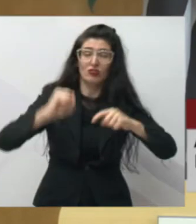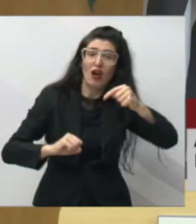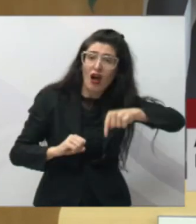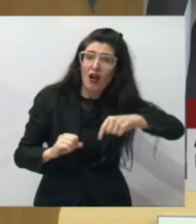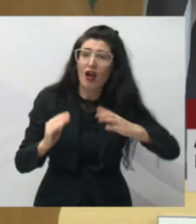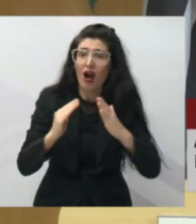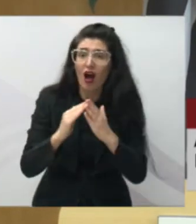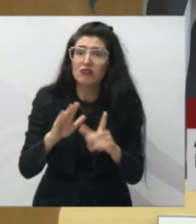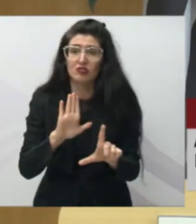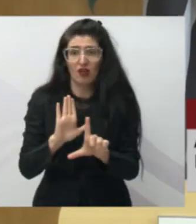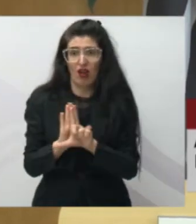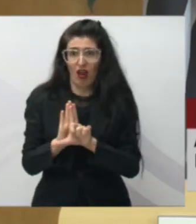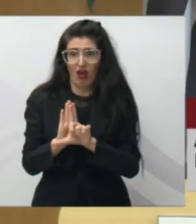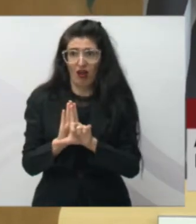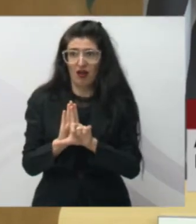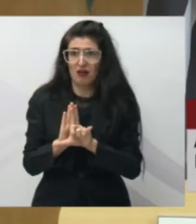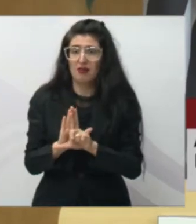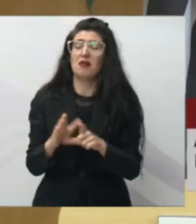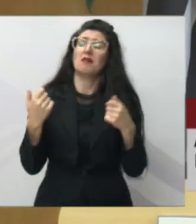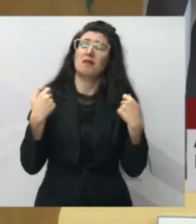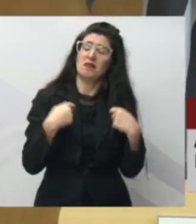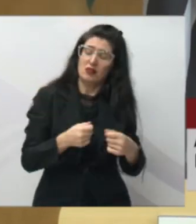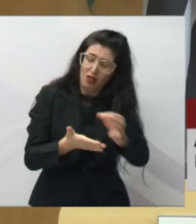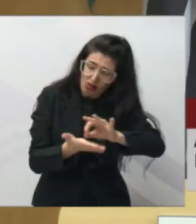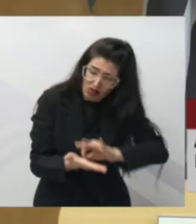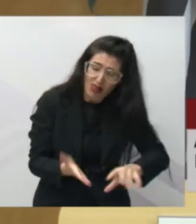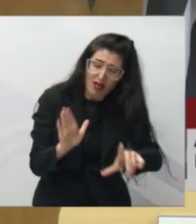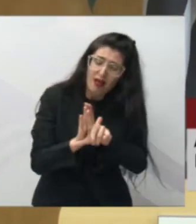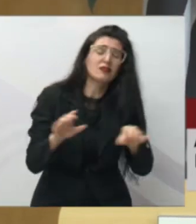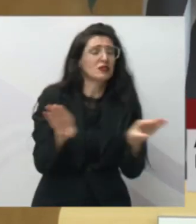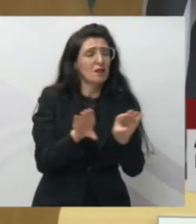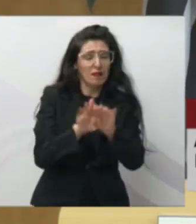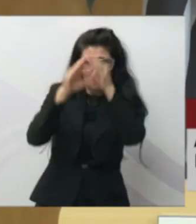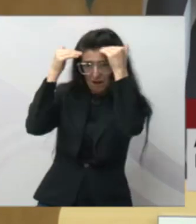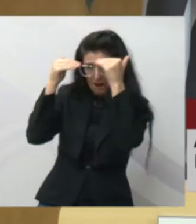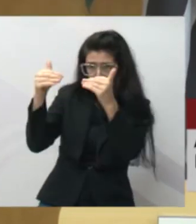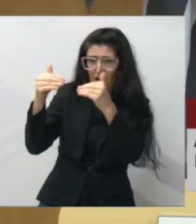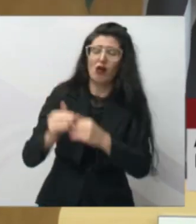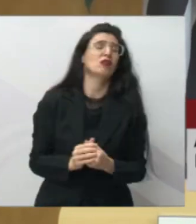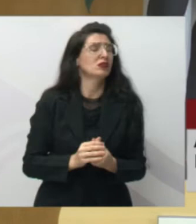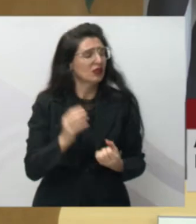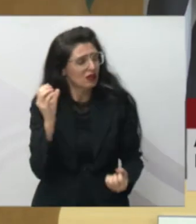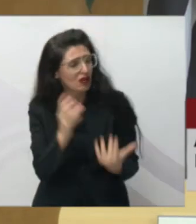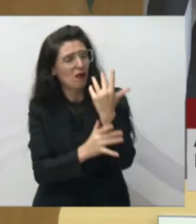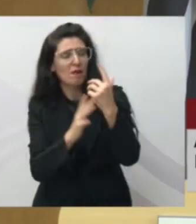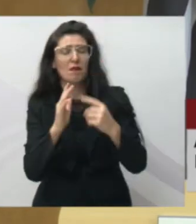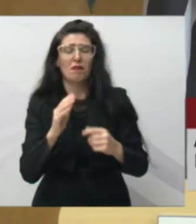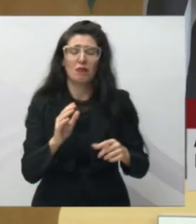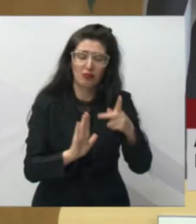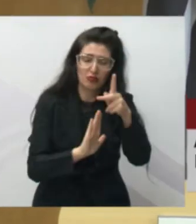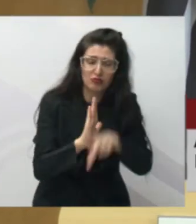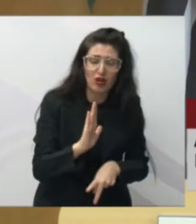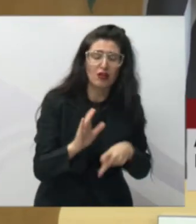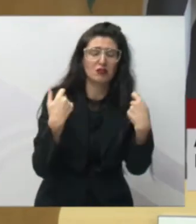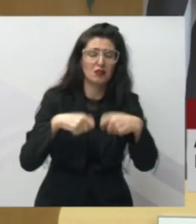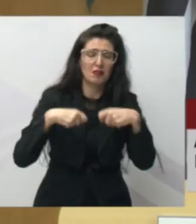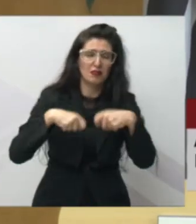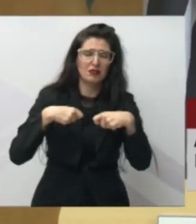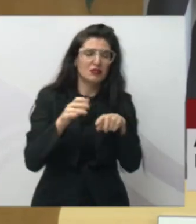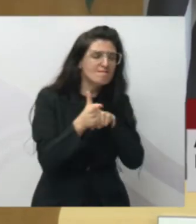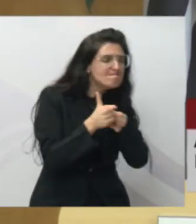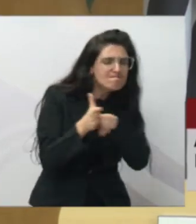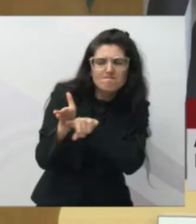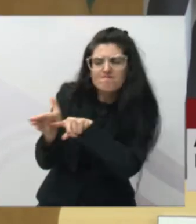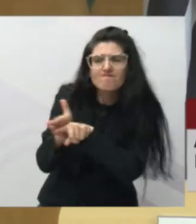fazer leis, aqui é onde você tem que respeitar as pessoas, onde você tem que fazer projeto para a população, onde você tem que fiscalizar, tem